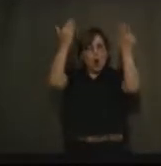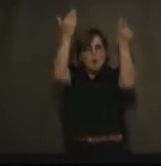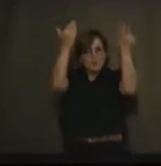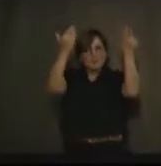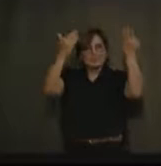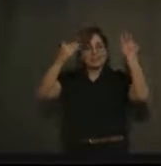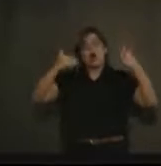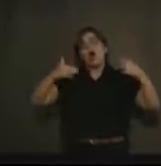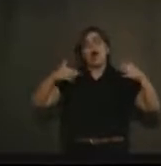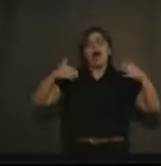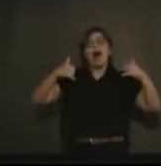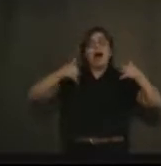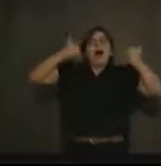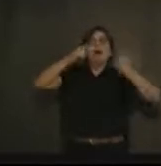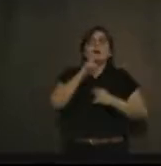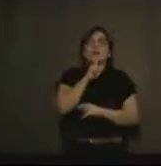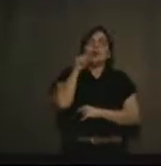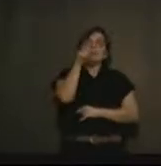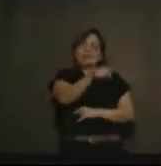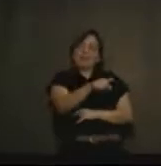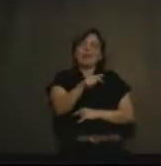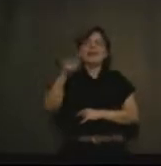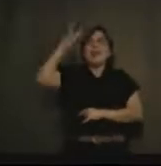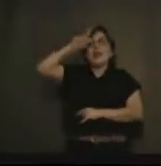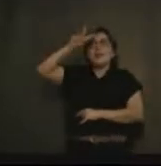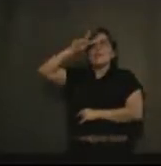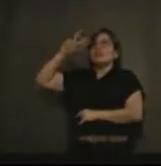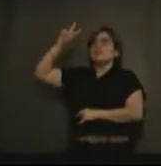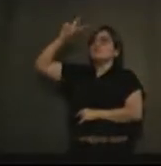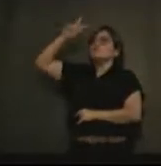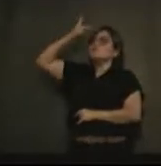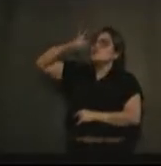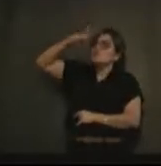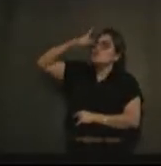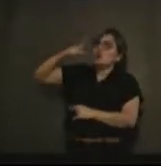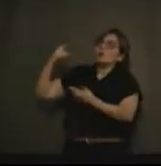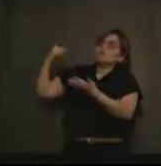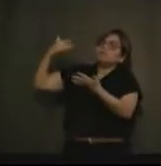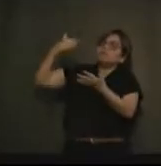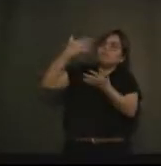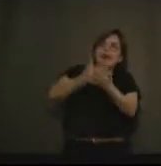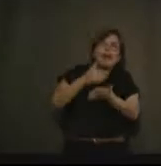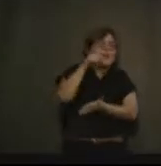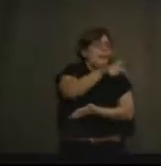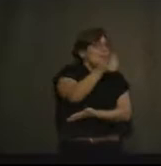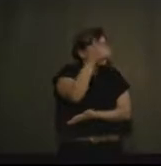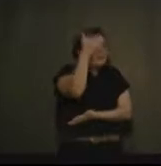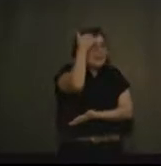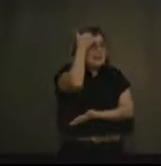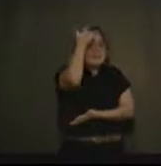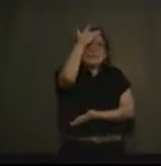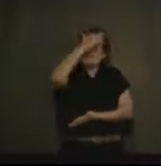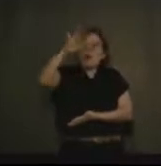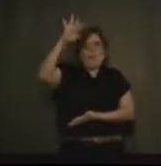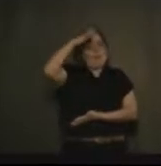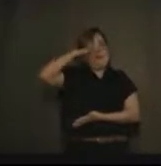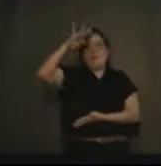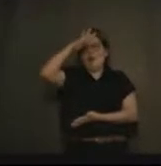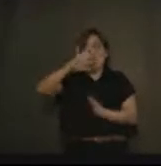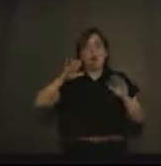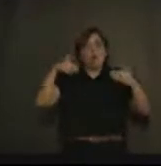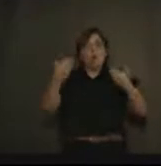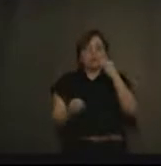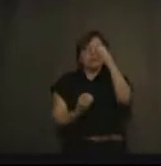relevância histórica que eles não podiam nem sonhar quando tiveram ideia, quando o prêmio foi